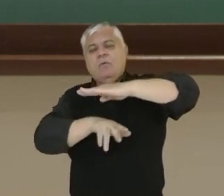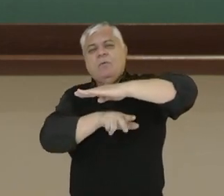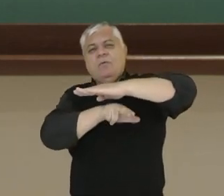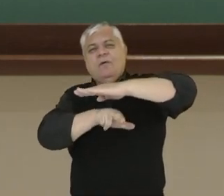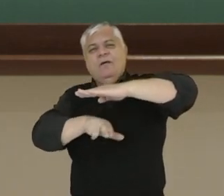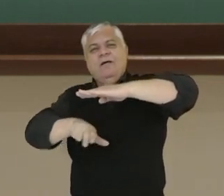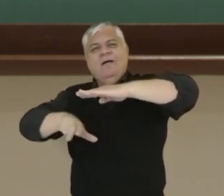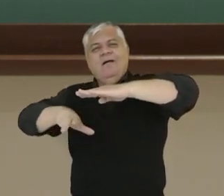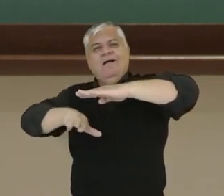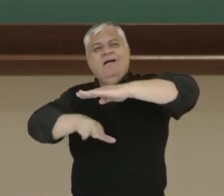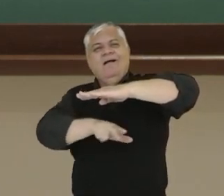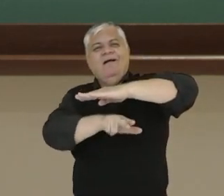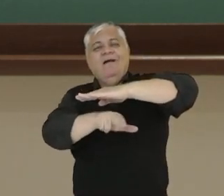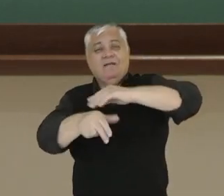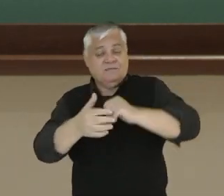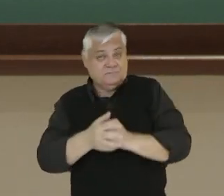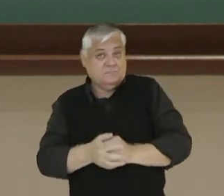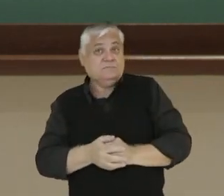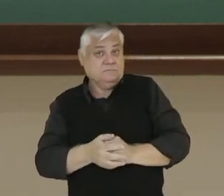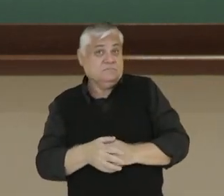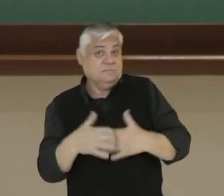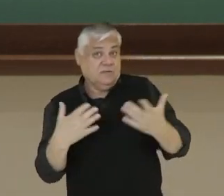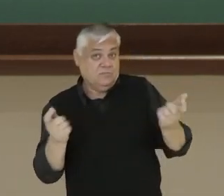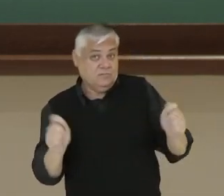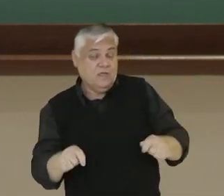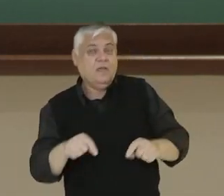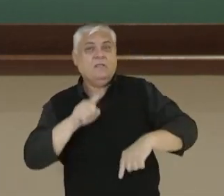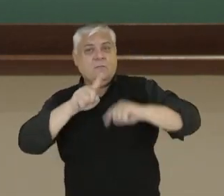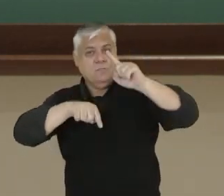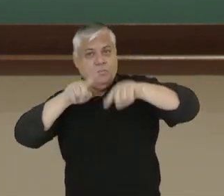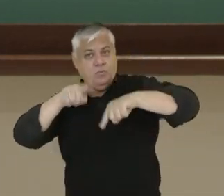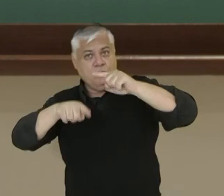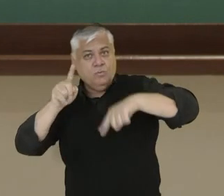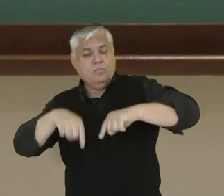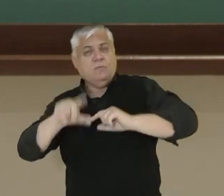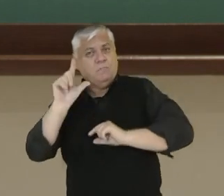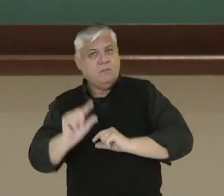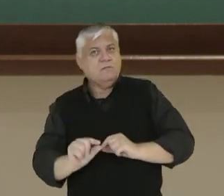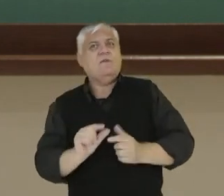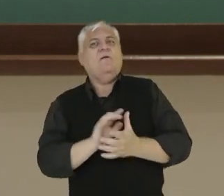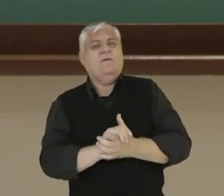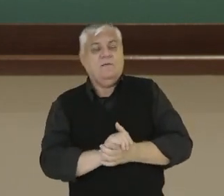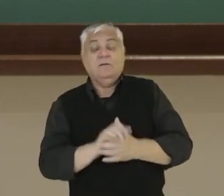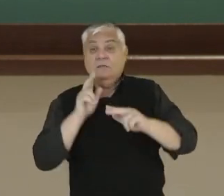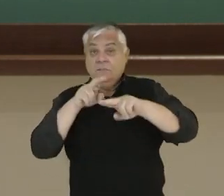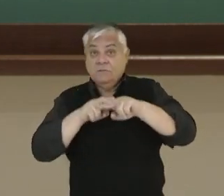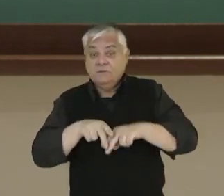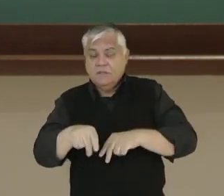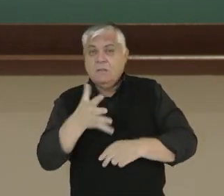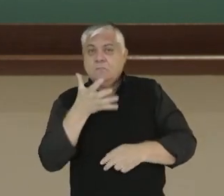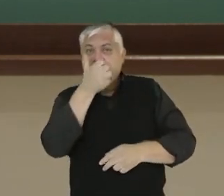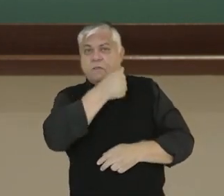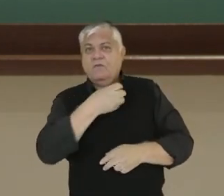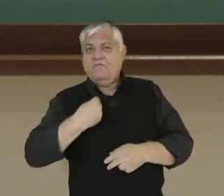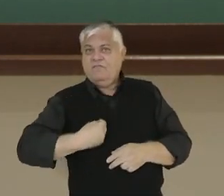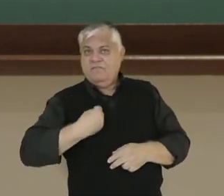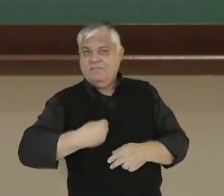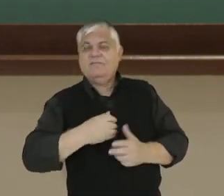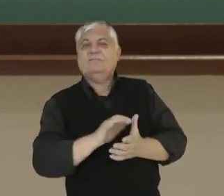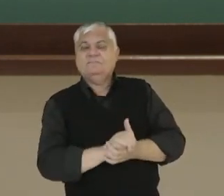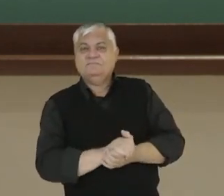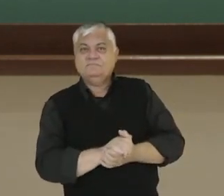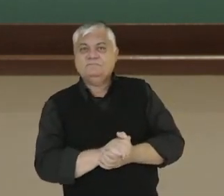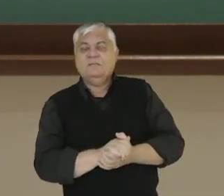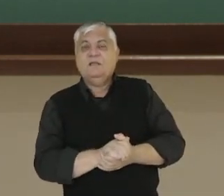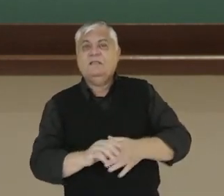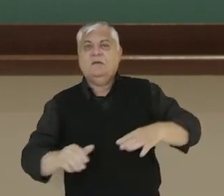superfície. E é claro, desse modo, você tem uma variação de pressão bem menor. É por isso que eles se salvaram. E é claro, né? A